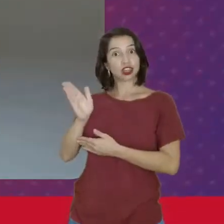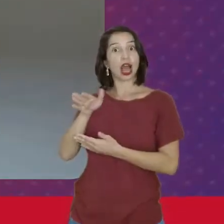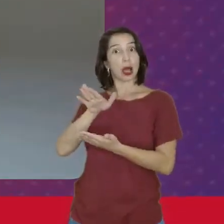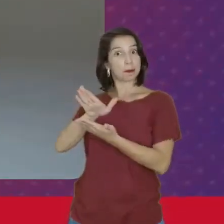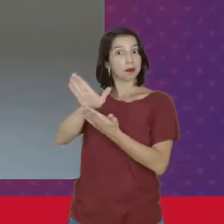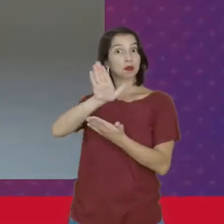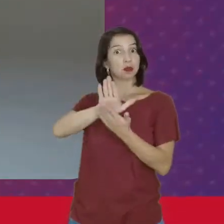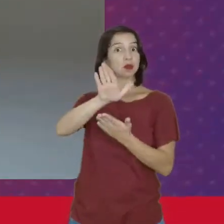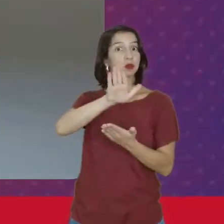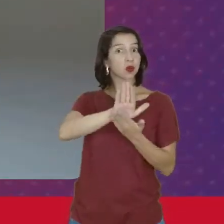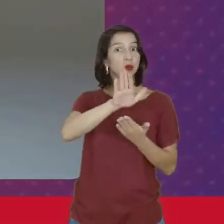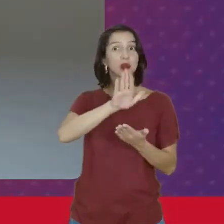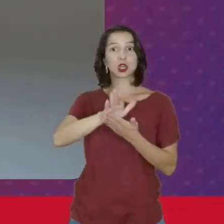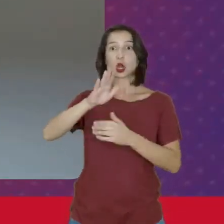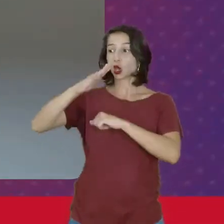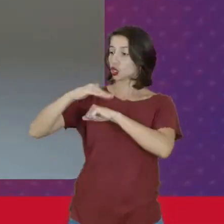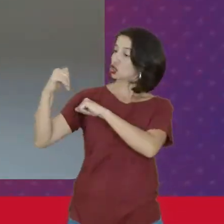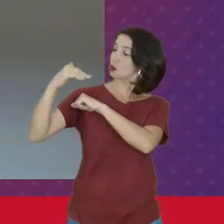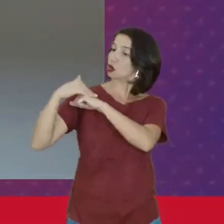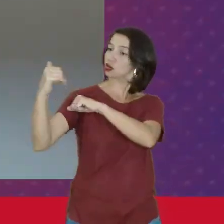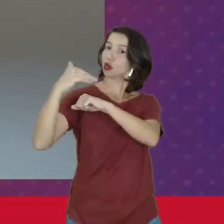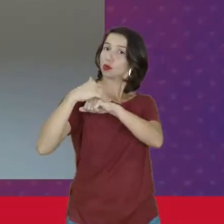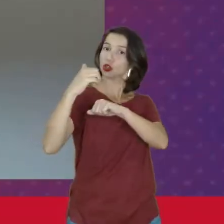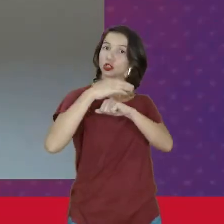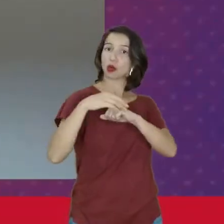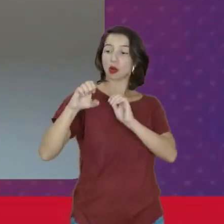até abriu edital para